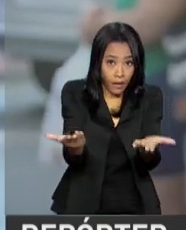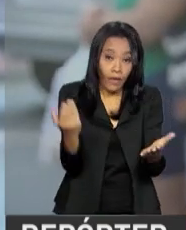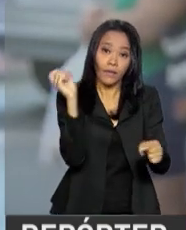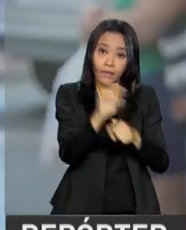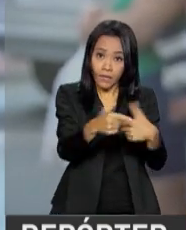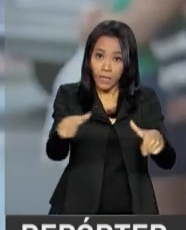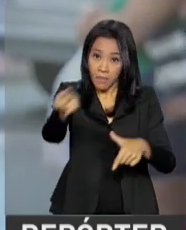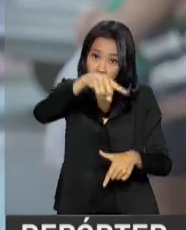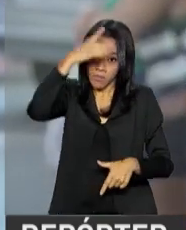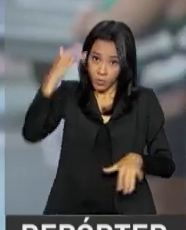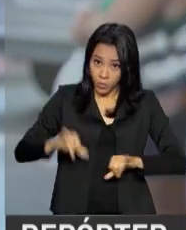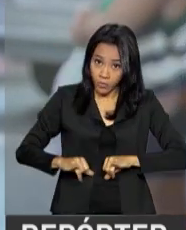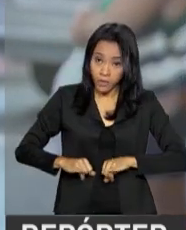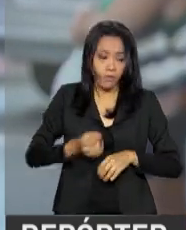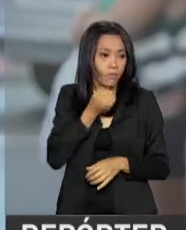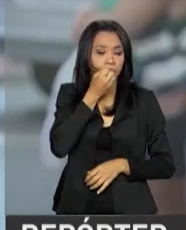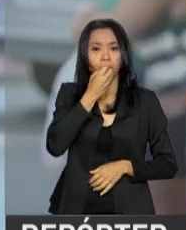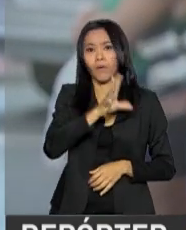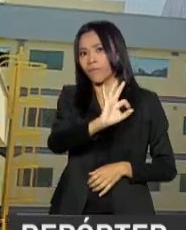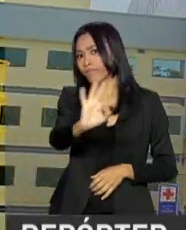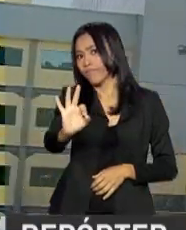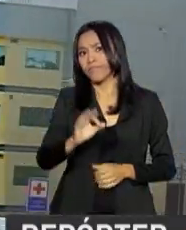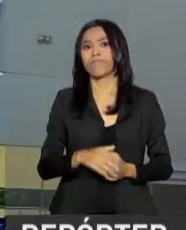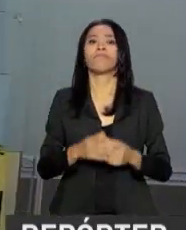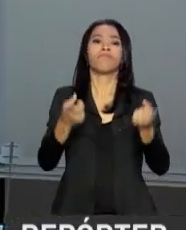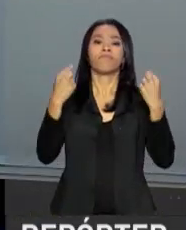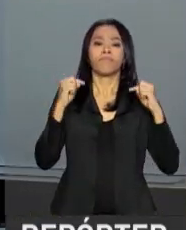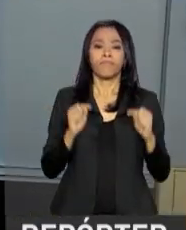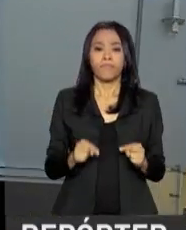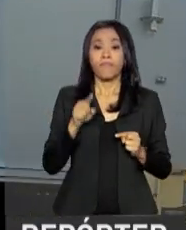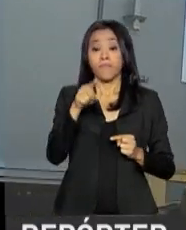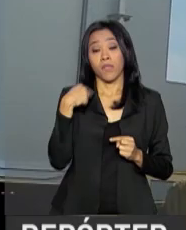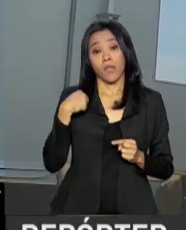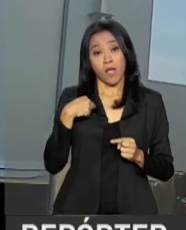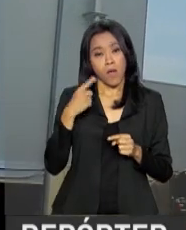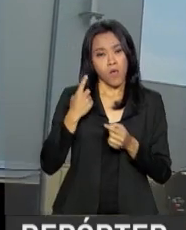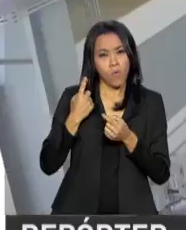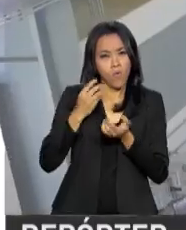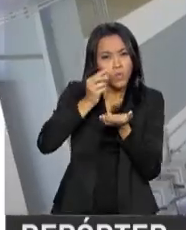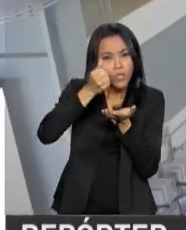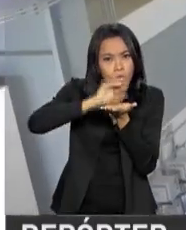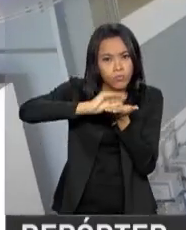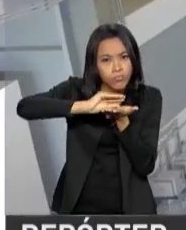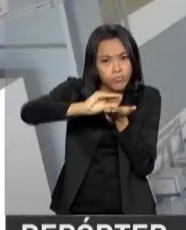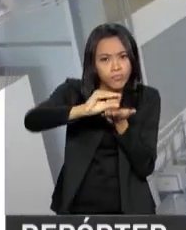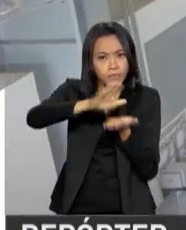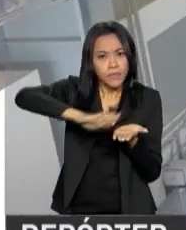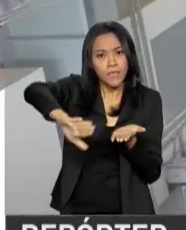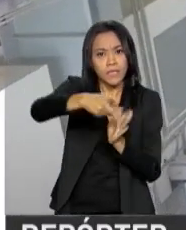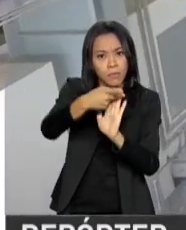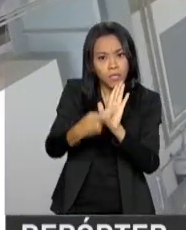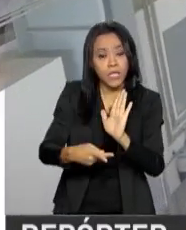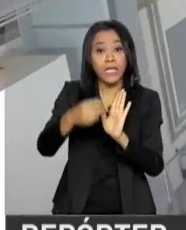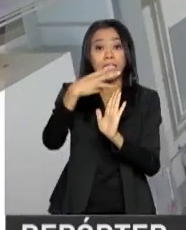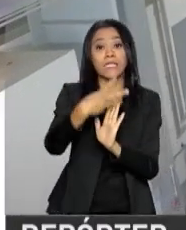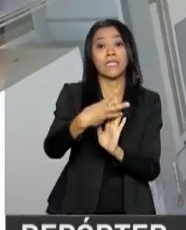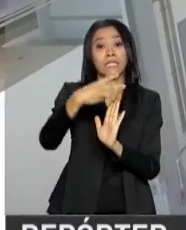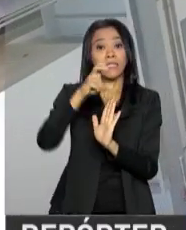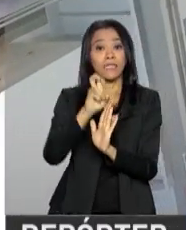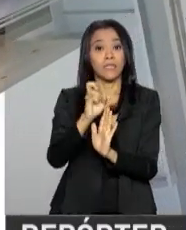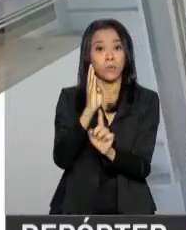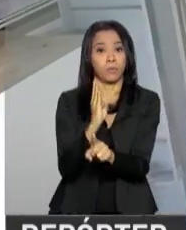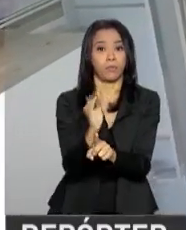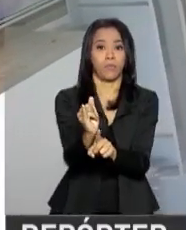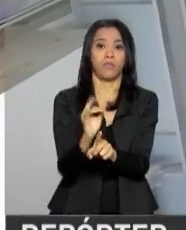gente sofrida, bom, bom demais. A previsão de investimentos no ProSub é de mais de 35 bilhões de